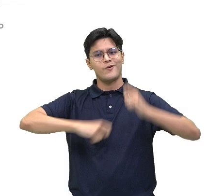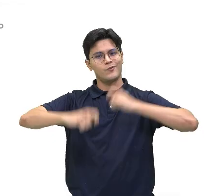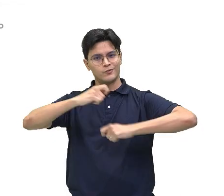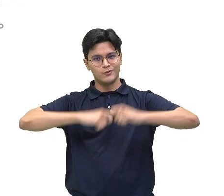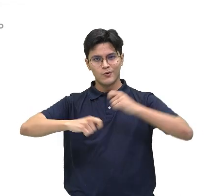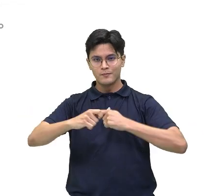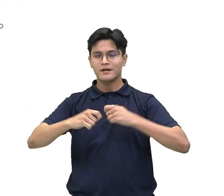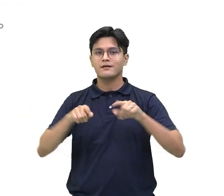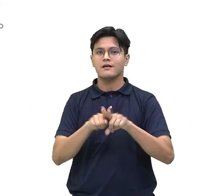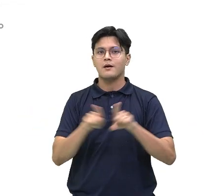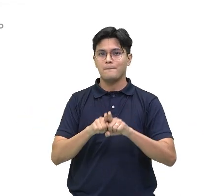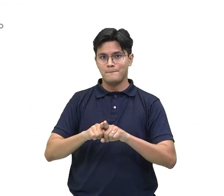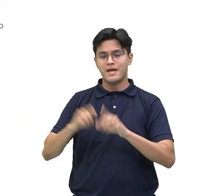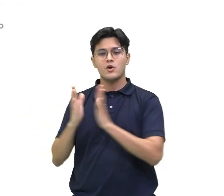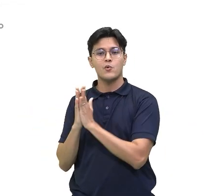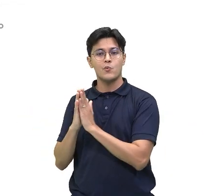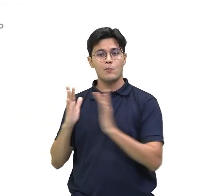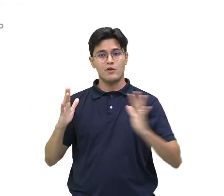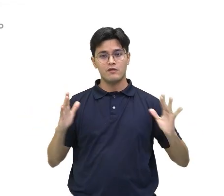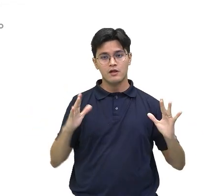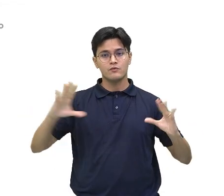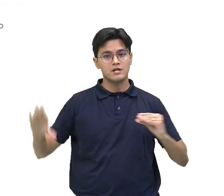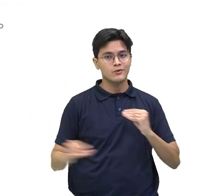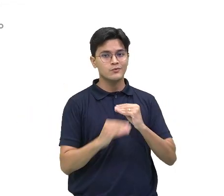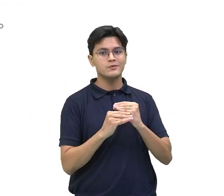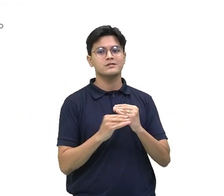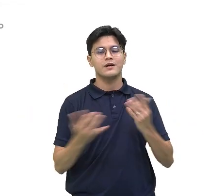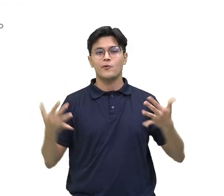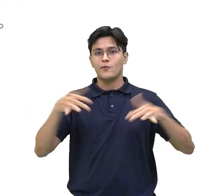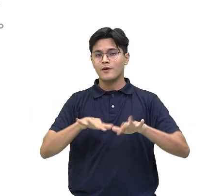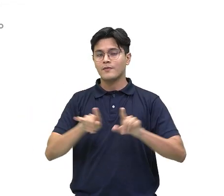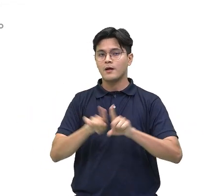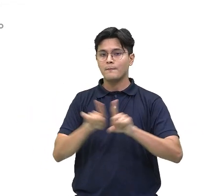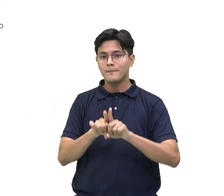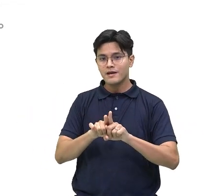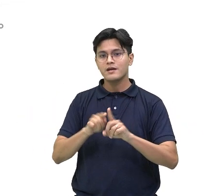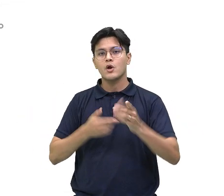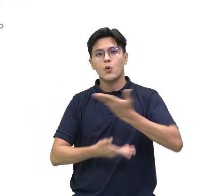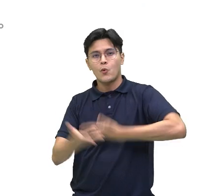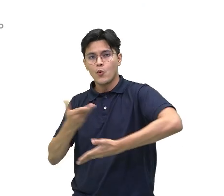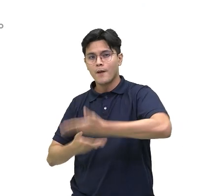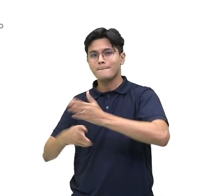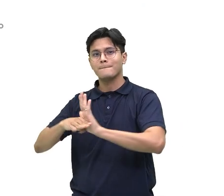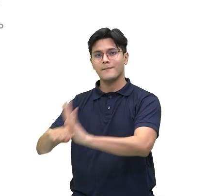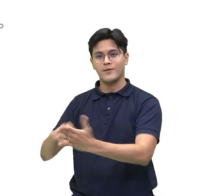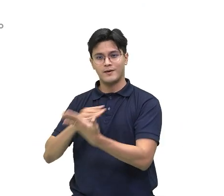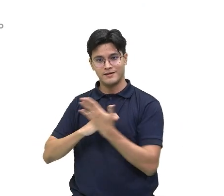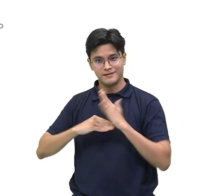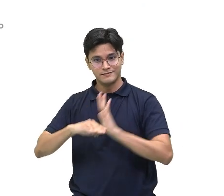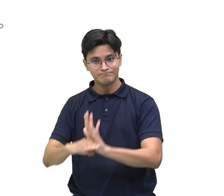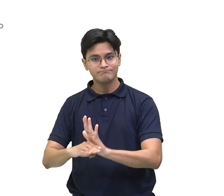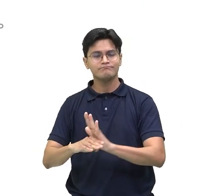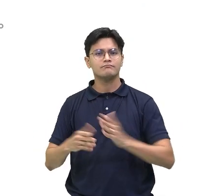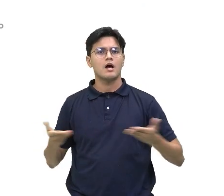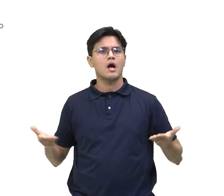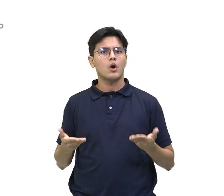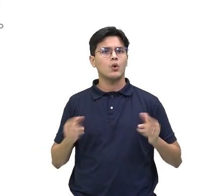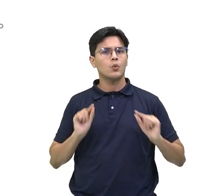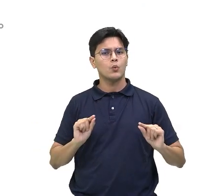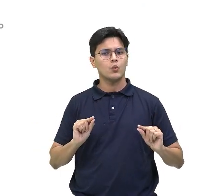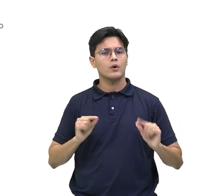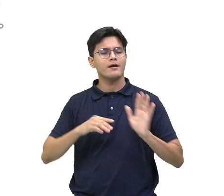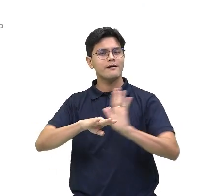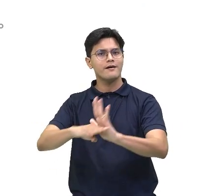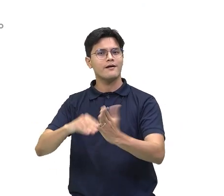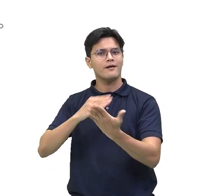o processo de inclusão e também colaboração. Agora, essa cooperação, gente, entre